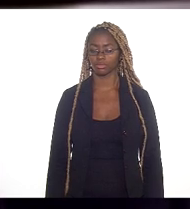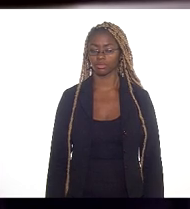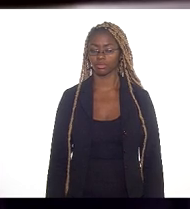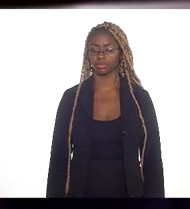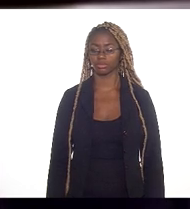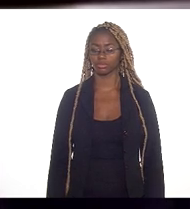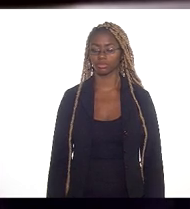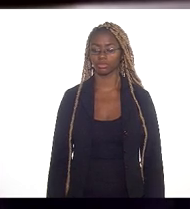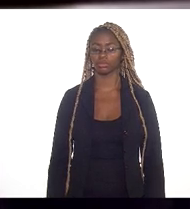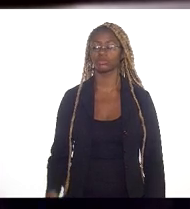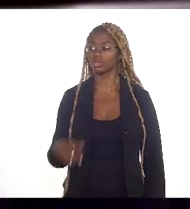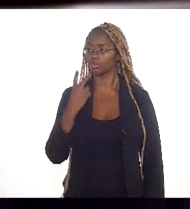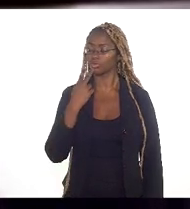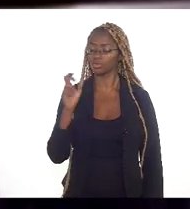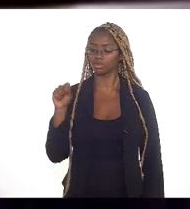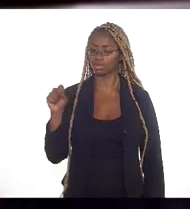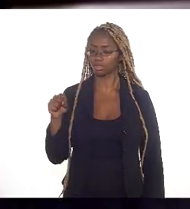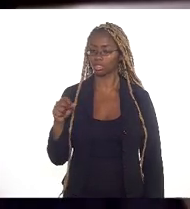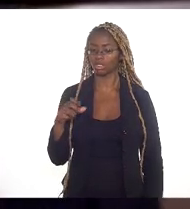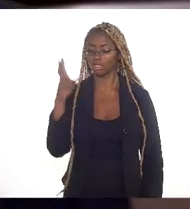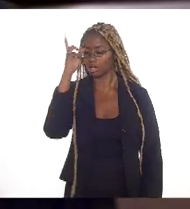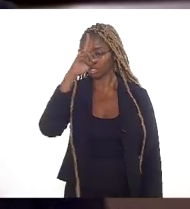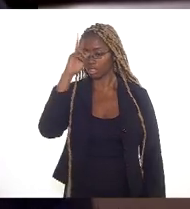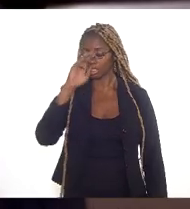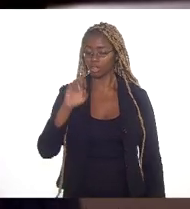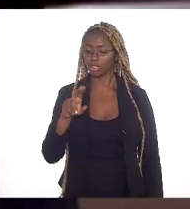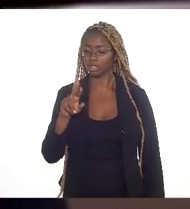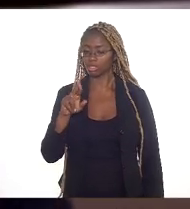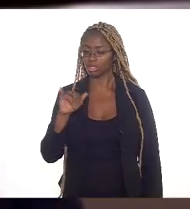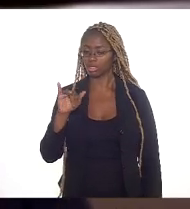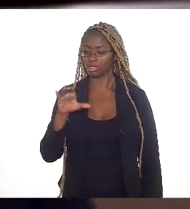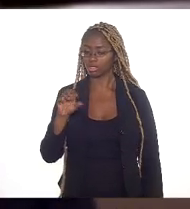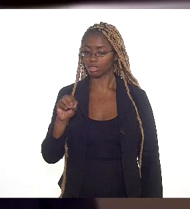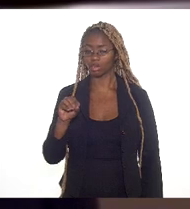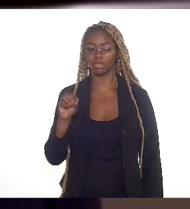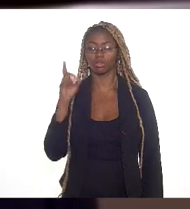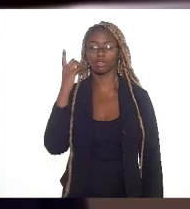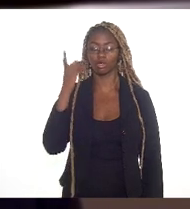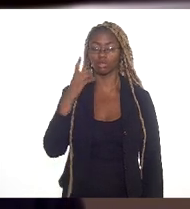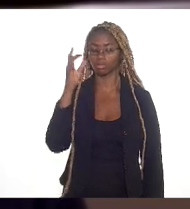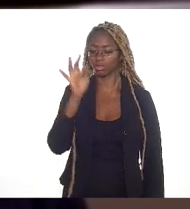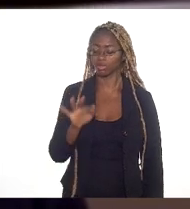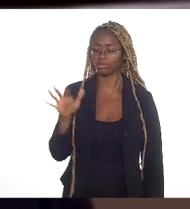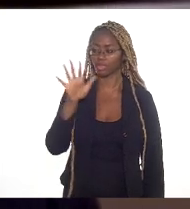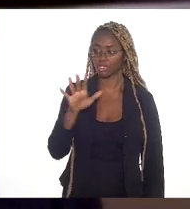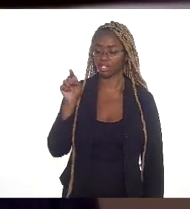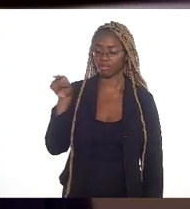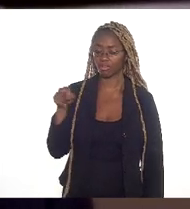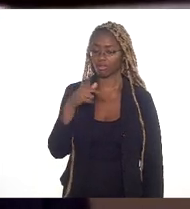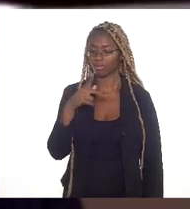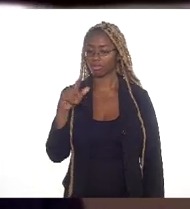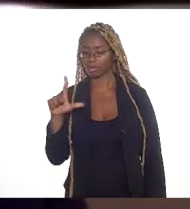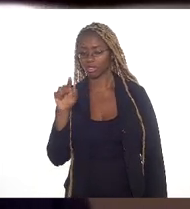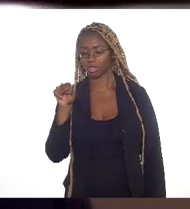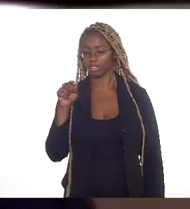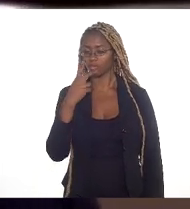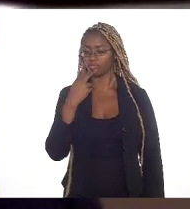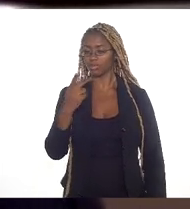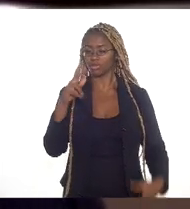Deu favorável no grupo. Estou lembrando que Eurico Júnior, como era deputado federal, fez um projeto sobre esse